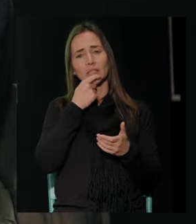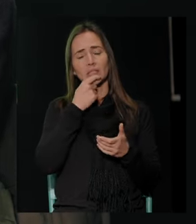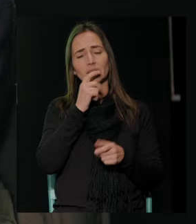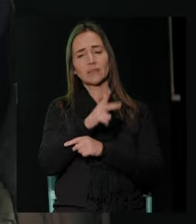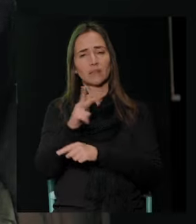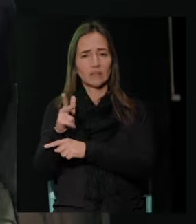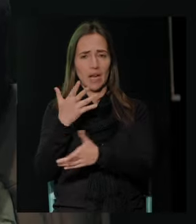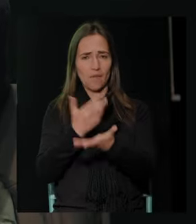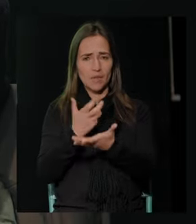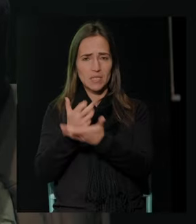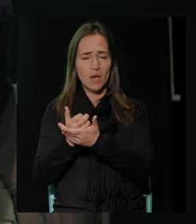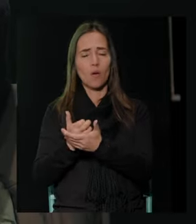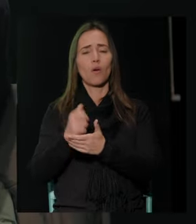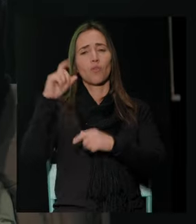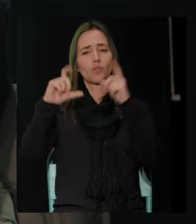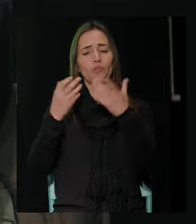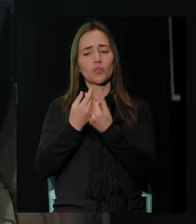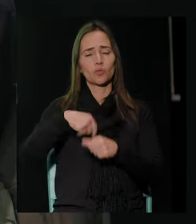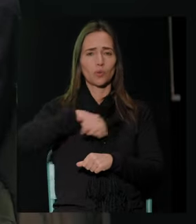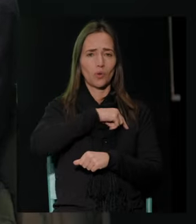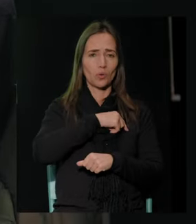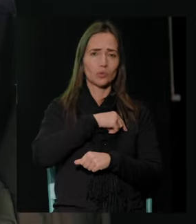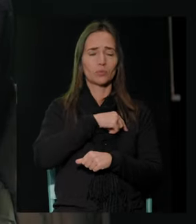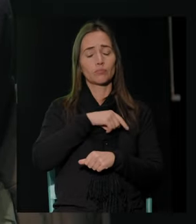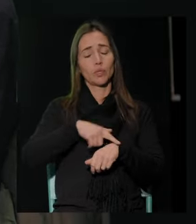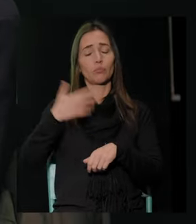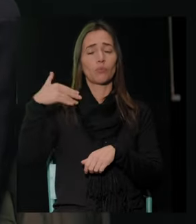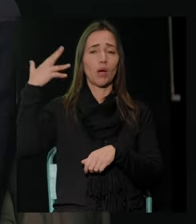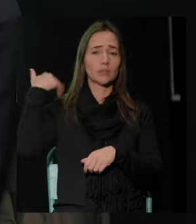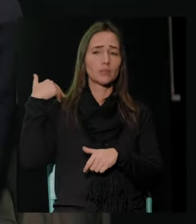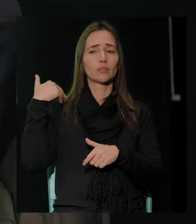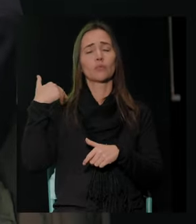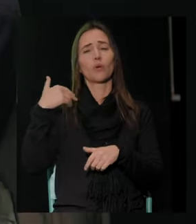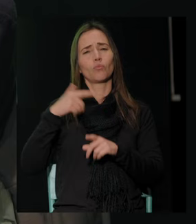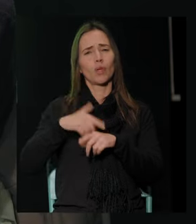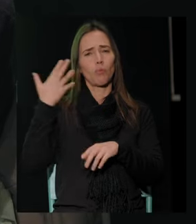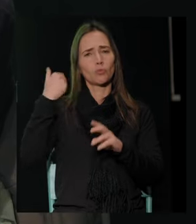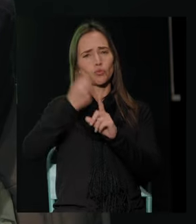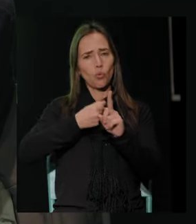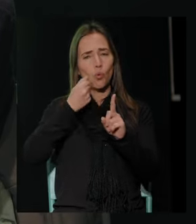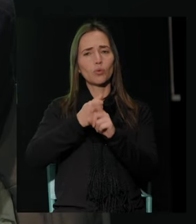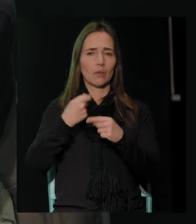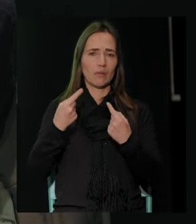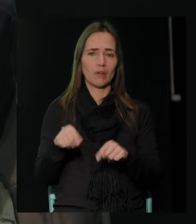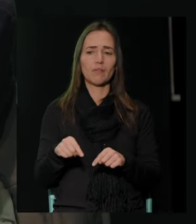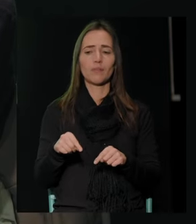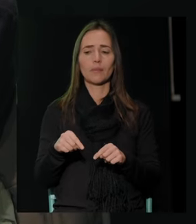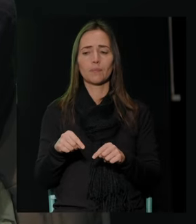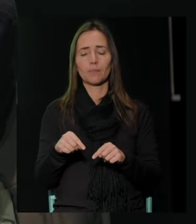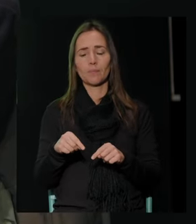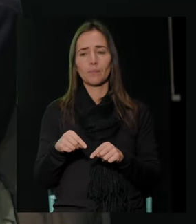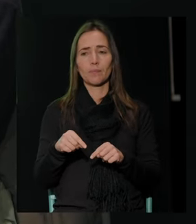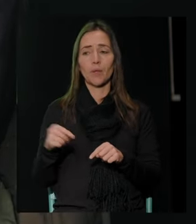a partilhar fotografias connosco desses tempos, do passado de luta que ela teve,